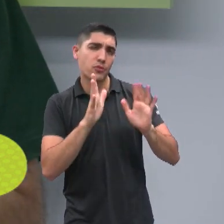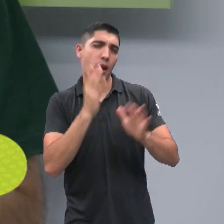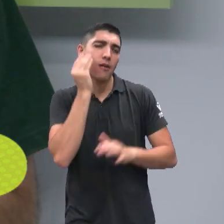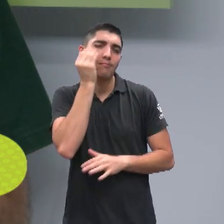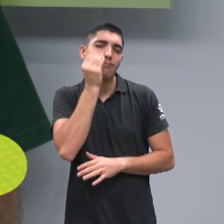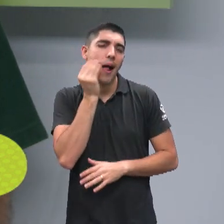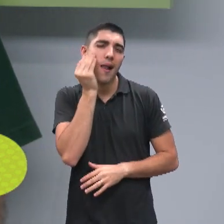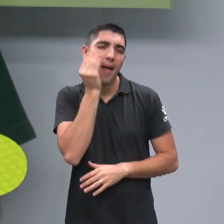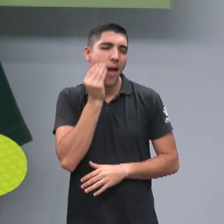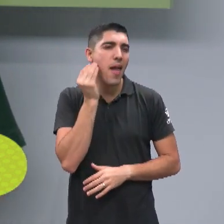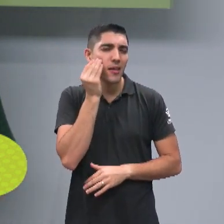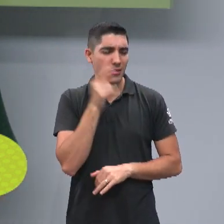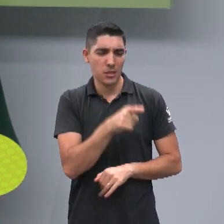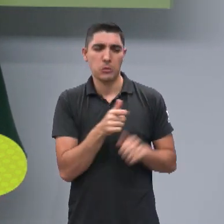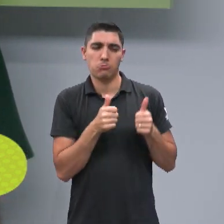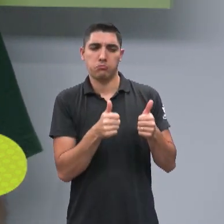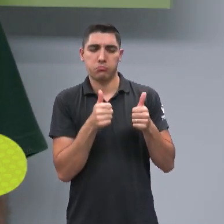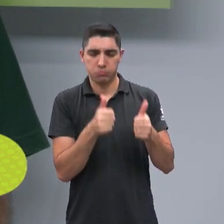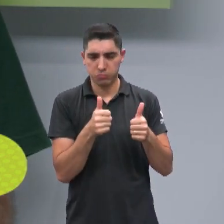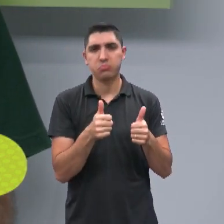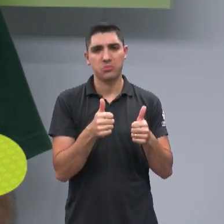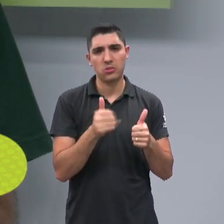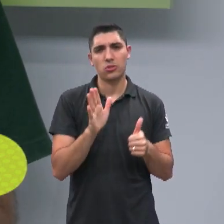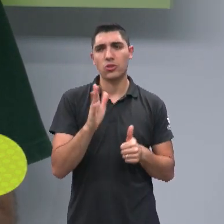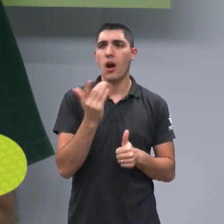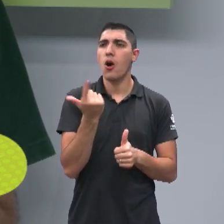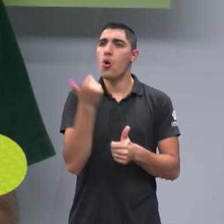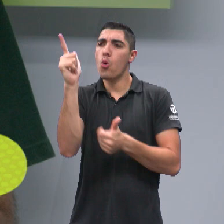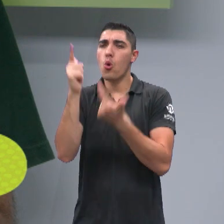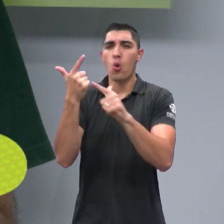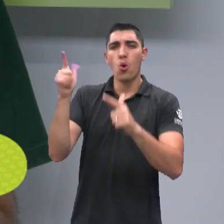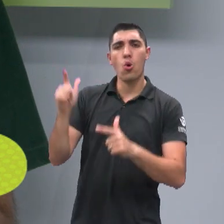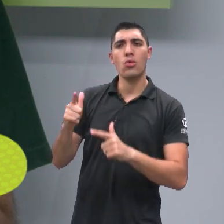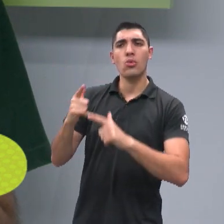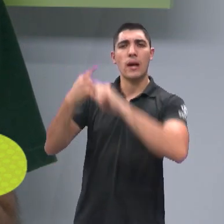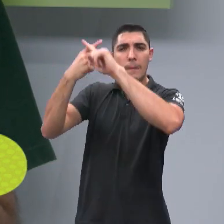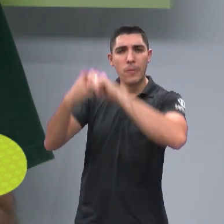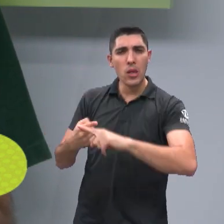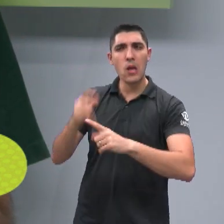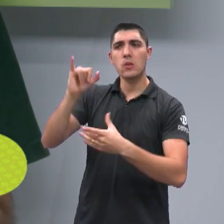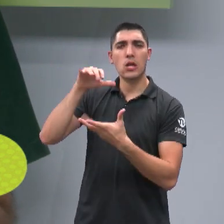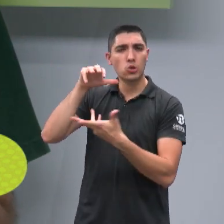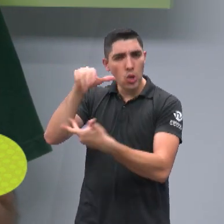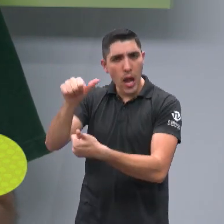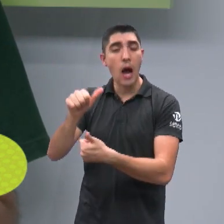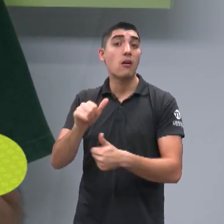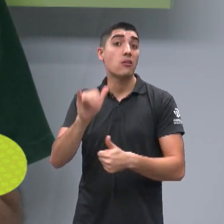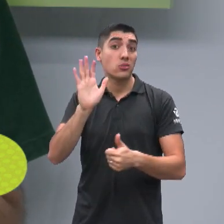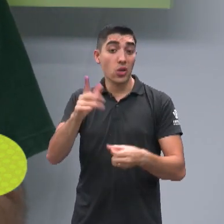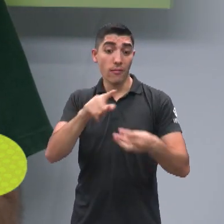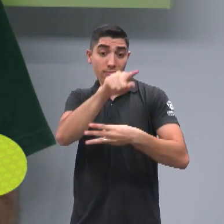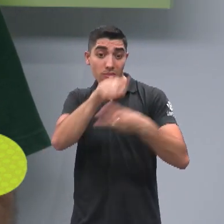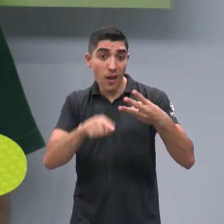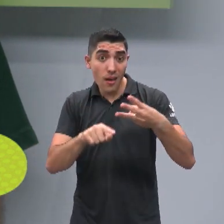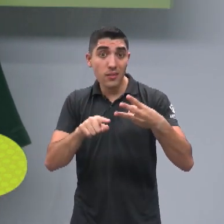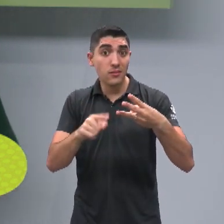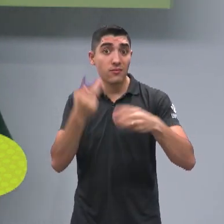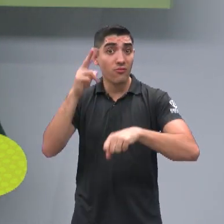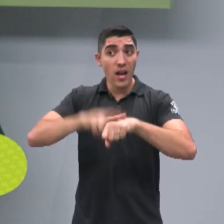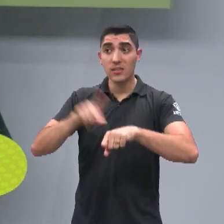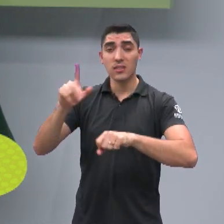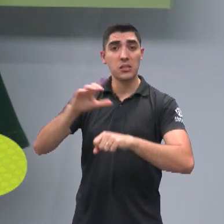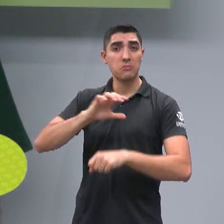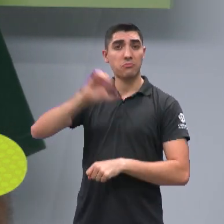calejado de competições internacionais, tanto que por 3 vezes, tricampeão seguido, né? Do Grand Slam